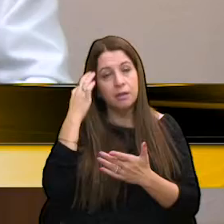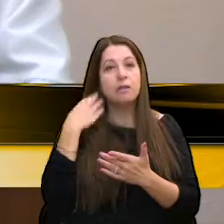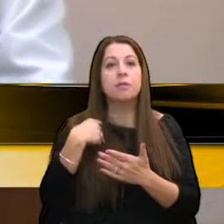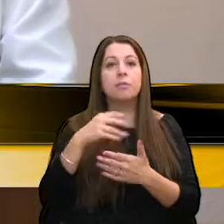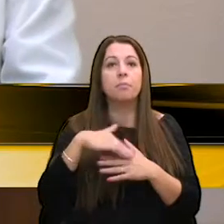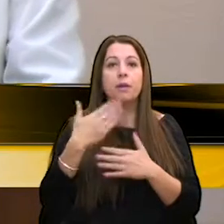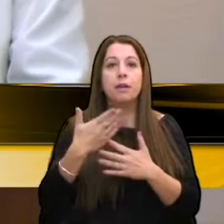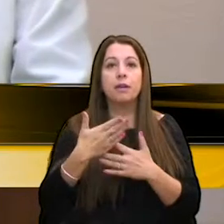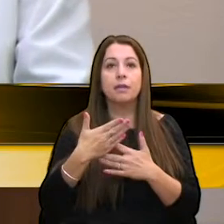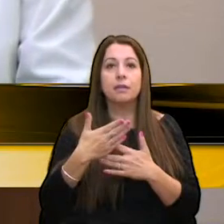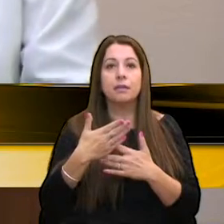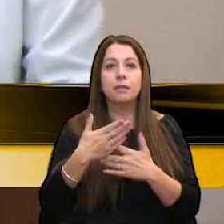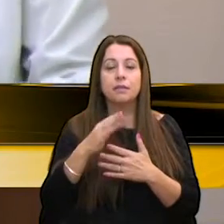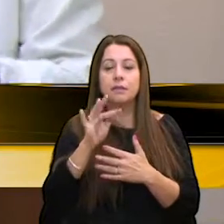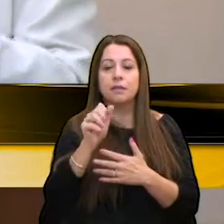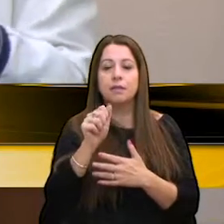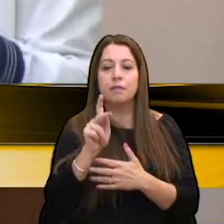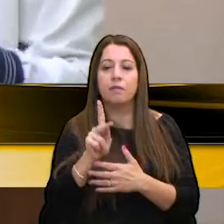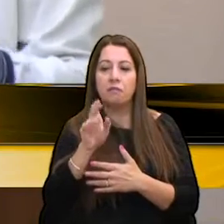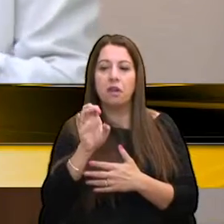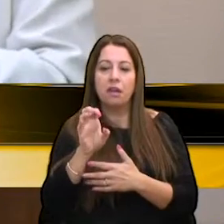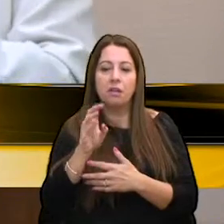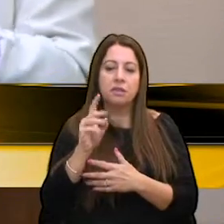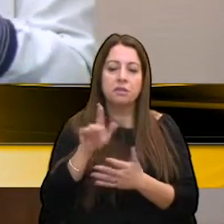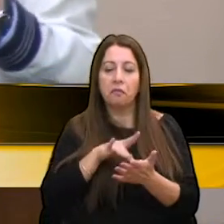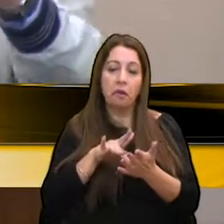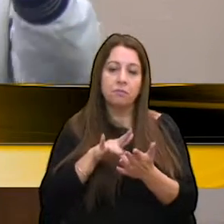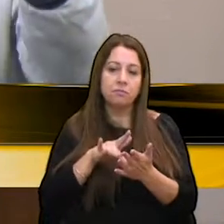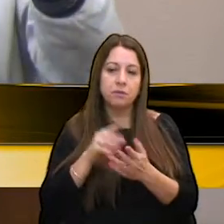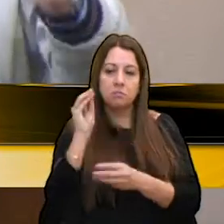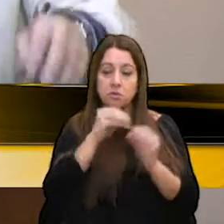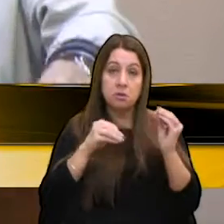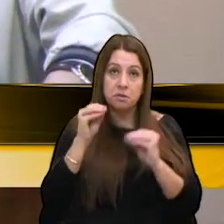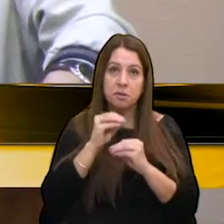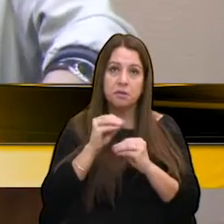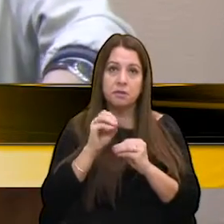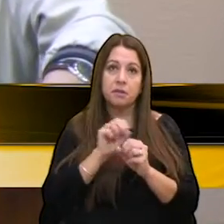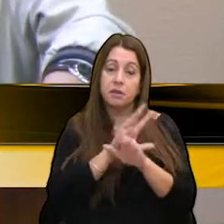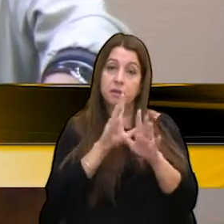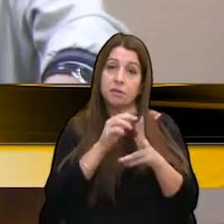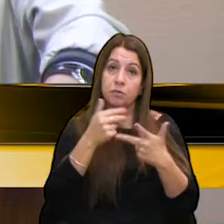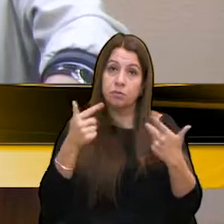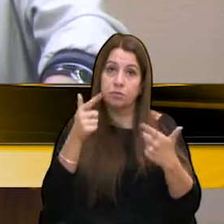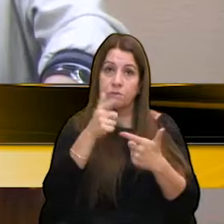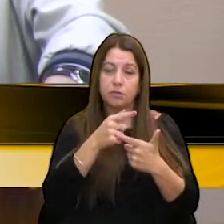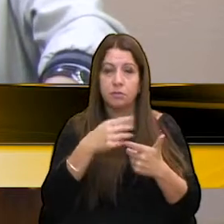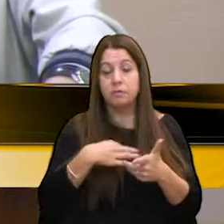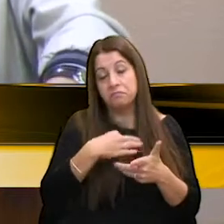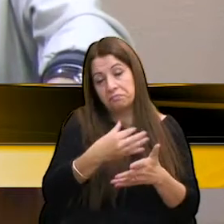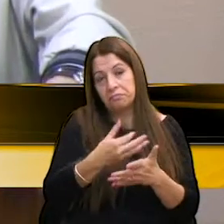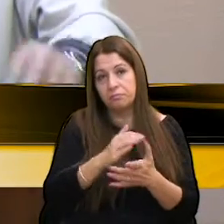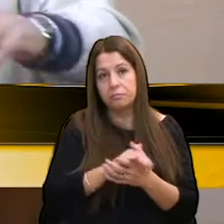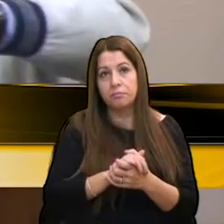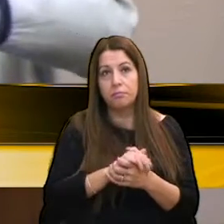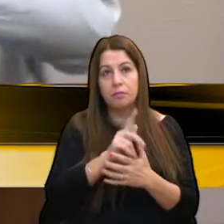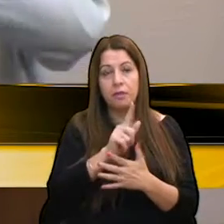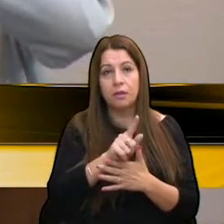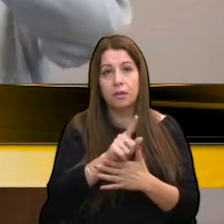uma questão de fake aí, alguma coisa montada. Claro que terá outros espontâneos e